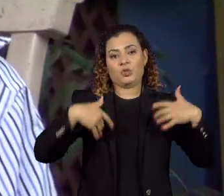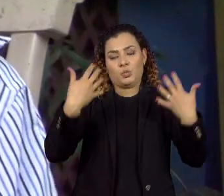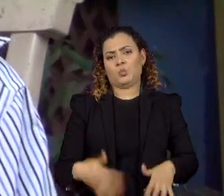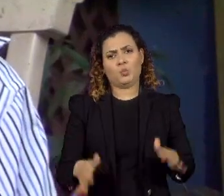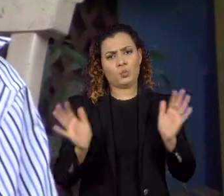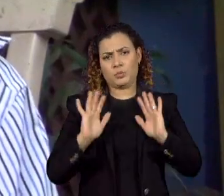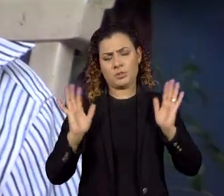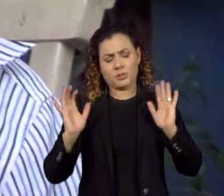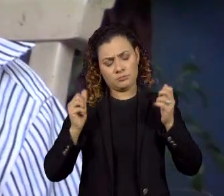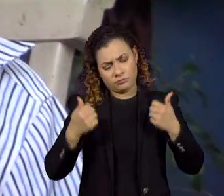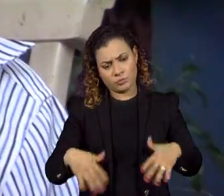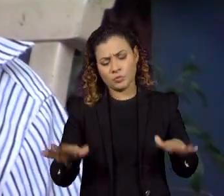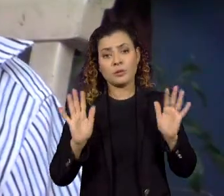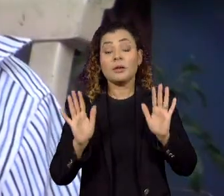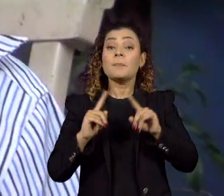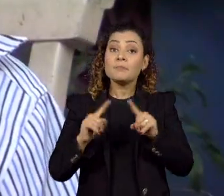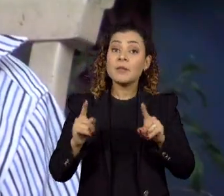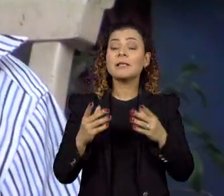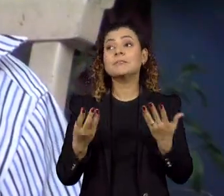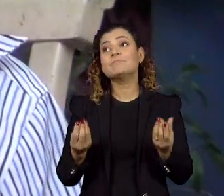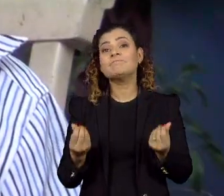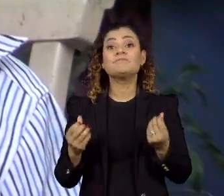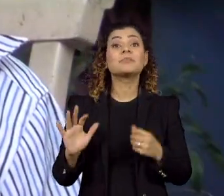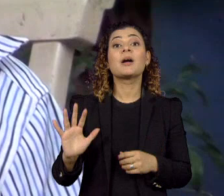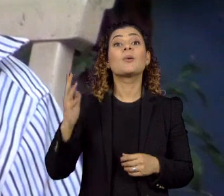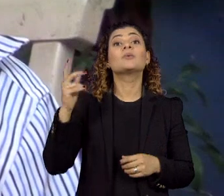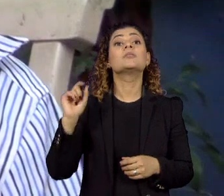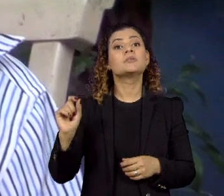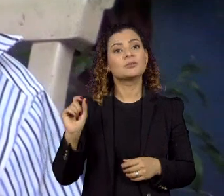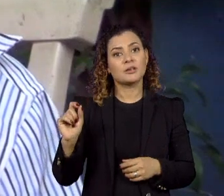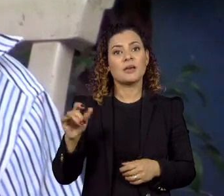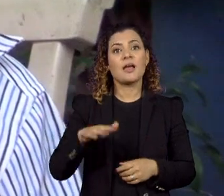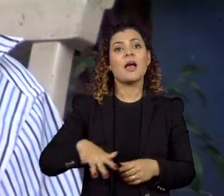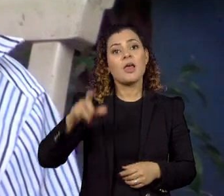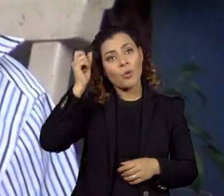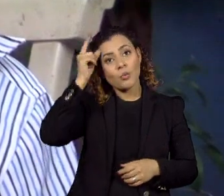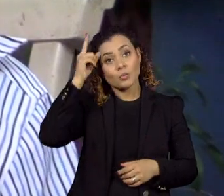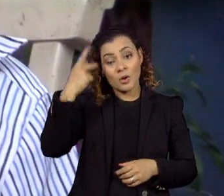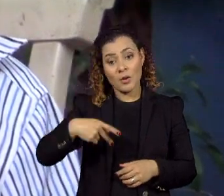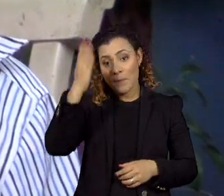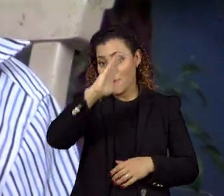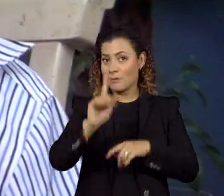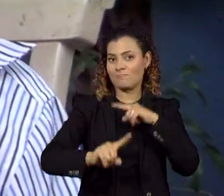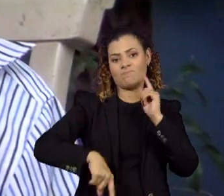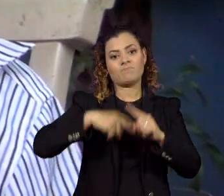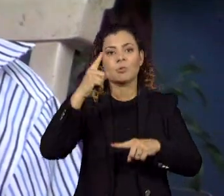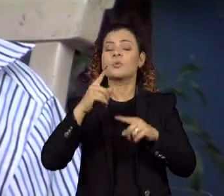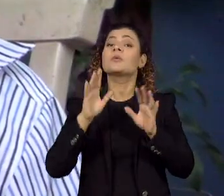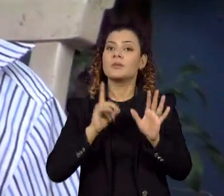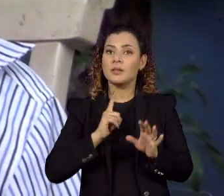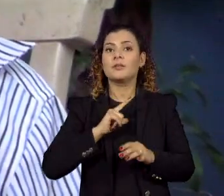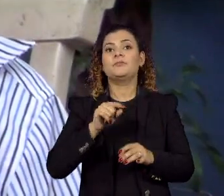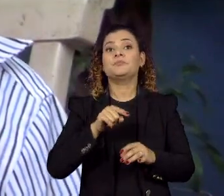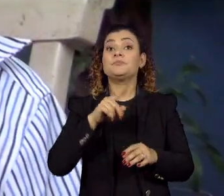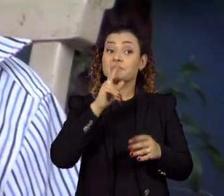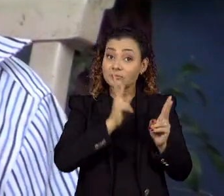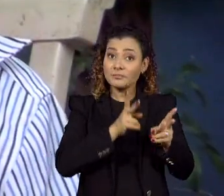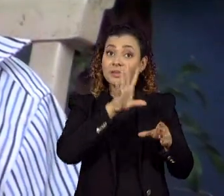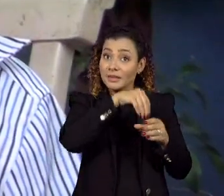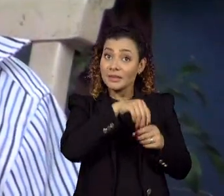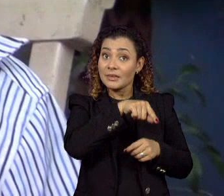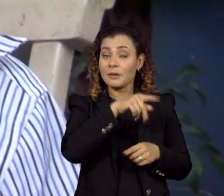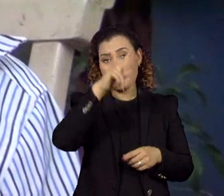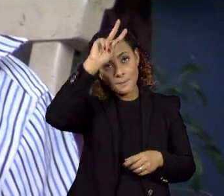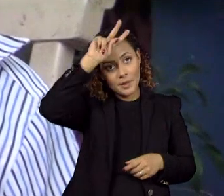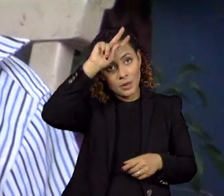não sei o que mais. Aí veio o adido cultural do Brasil lá no Peru, que já me